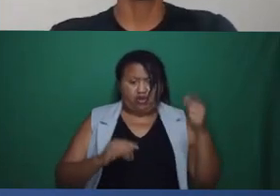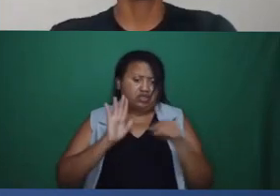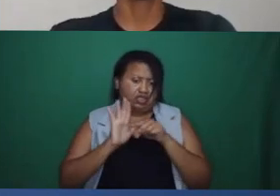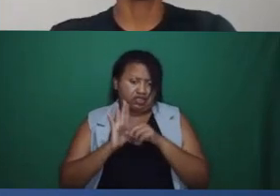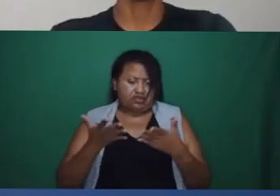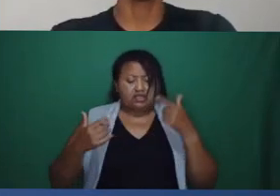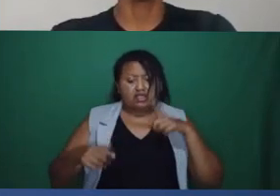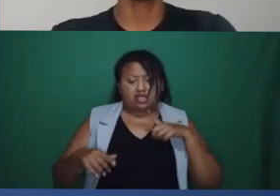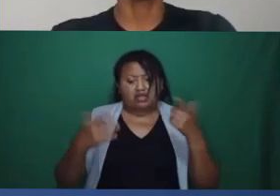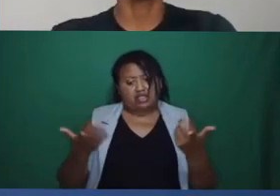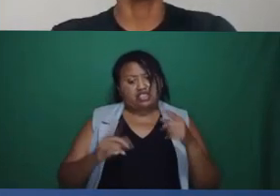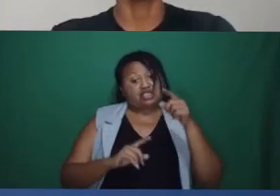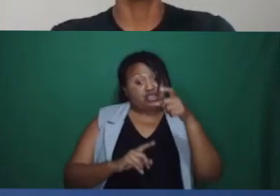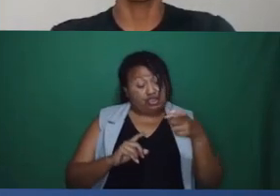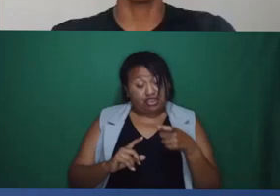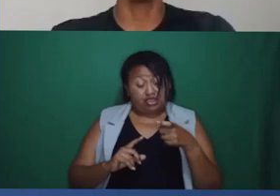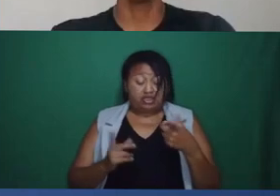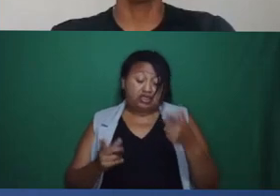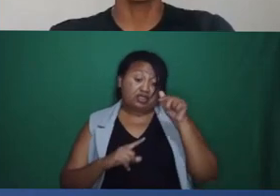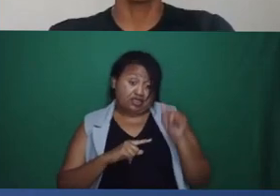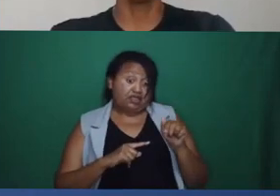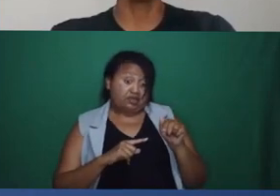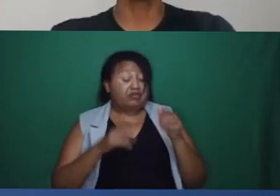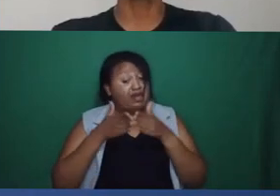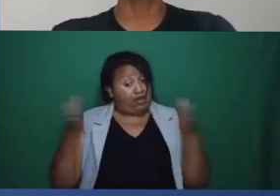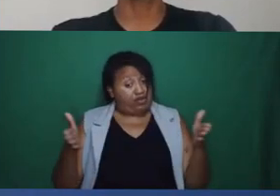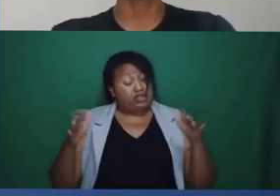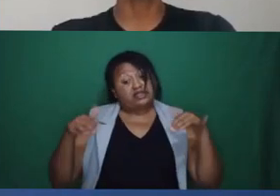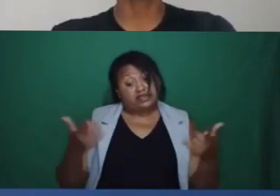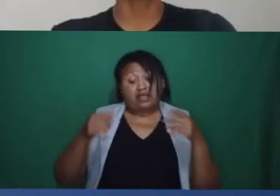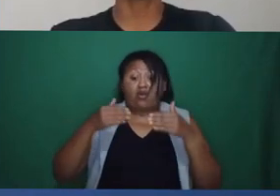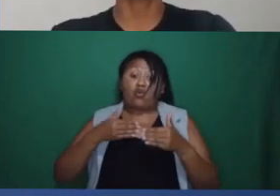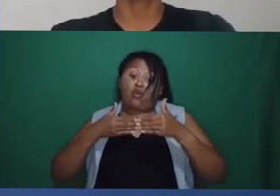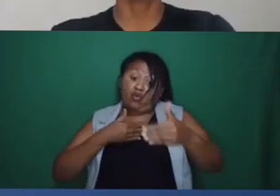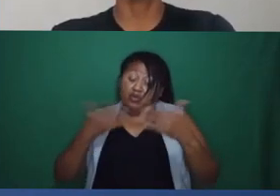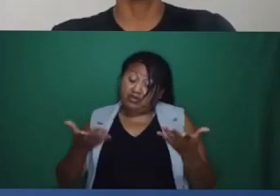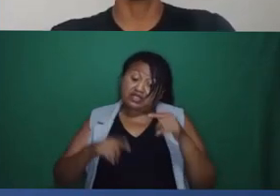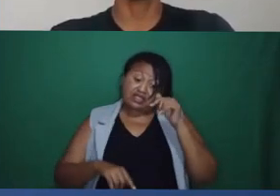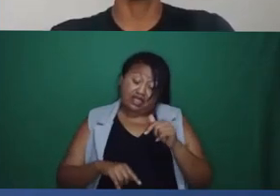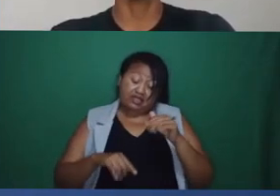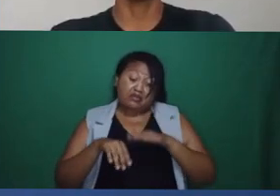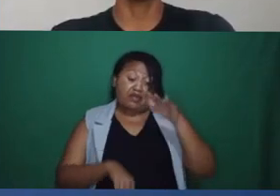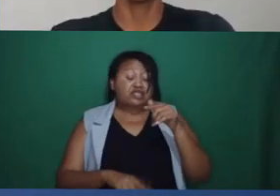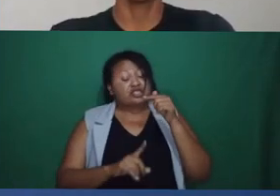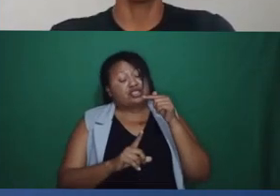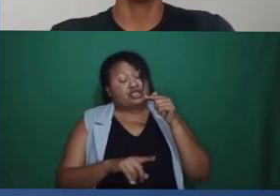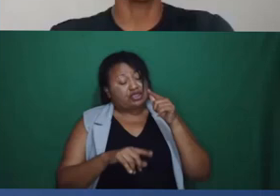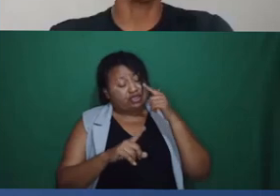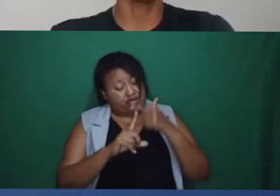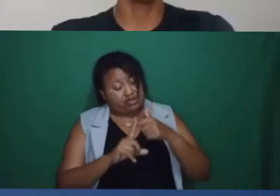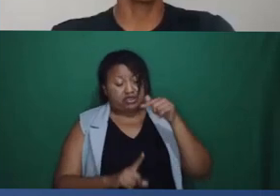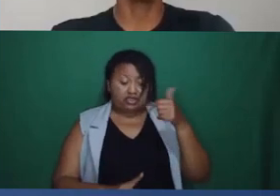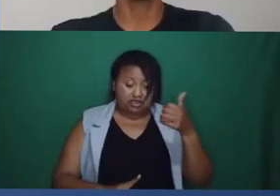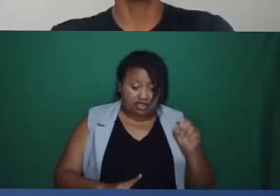Então eu tenho que X é 7 isso para largura logo comprimento vai ser 7 + 10 que é 17 então